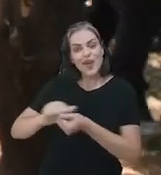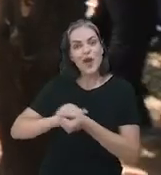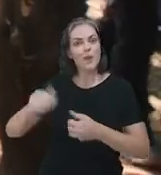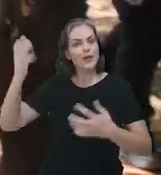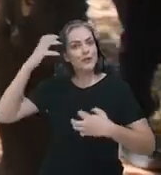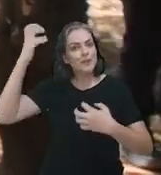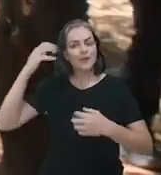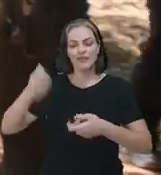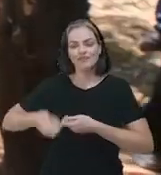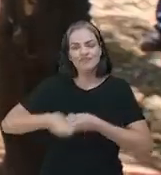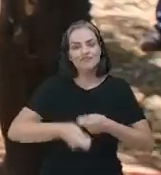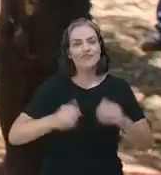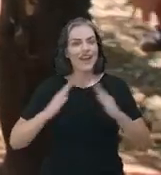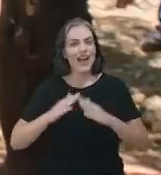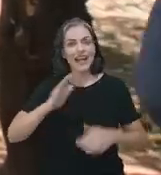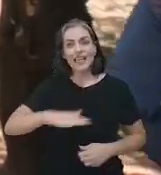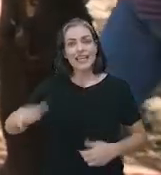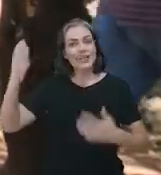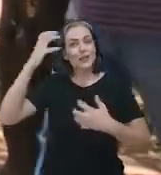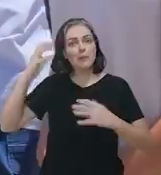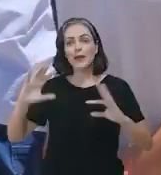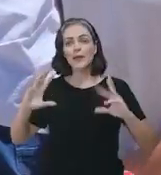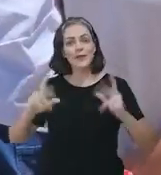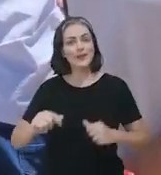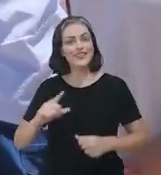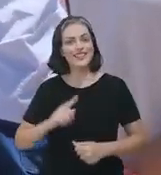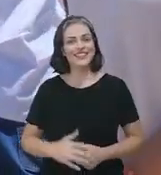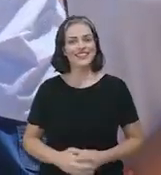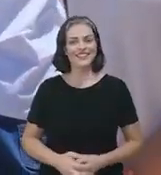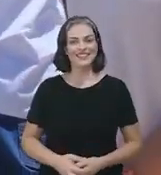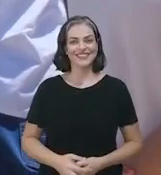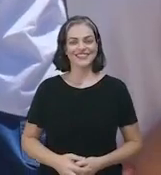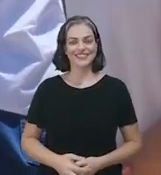tomar banho, para lavar a casa, para banhar os meninos, para tudo.